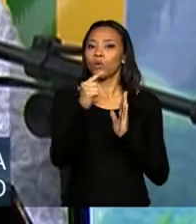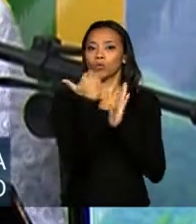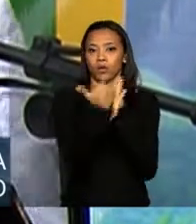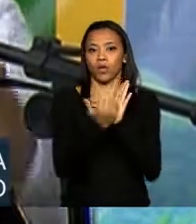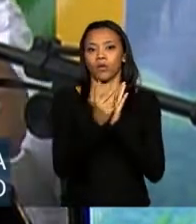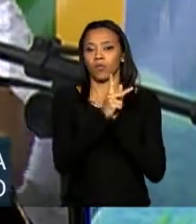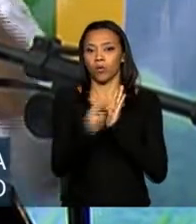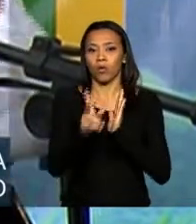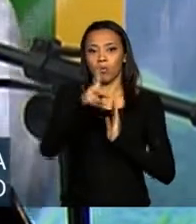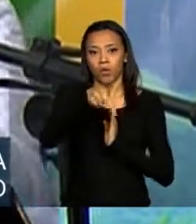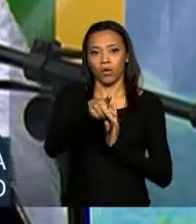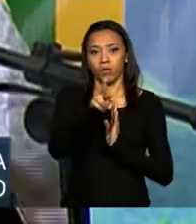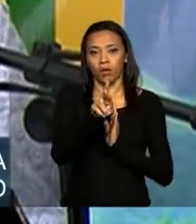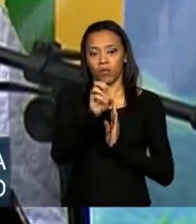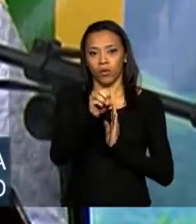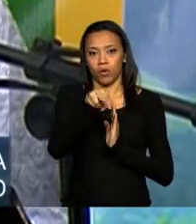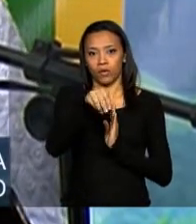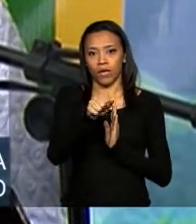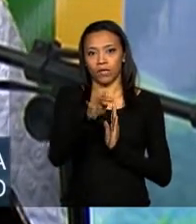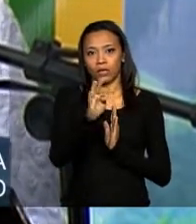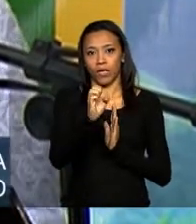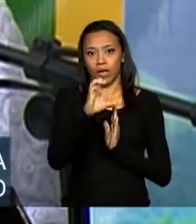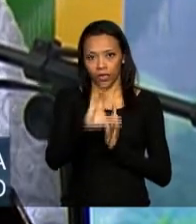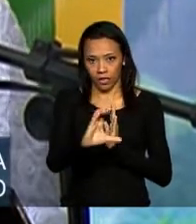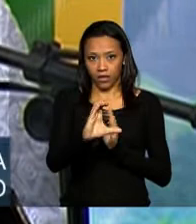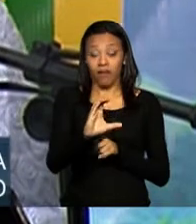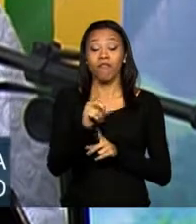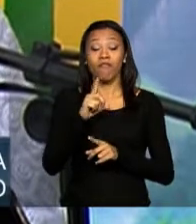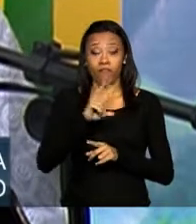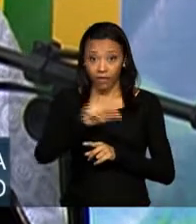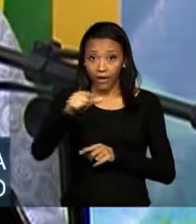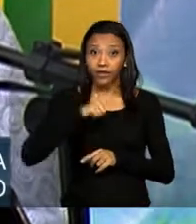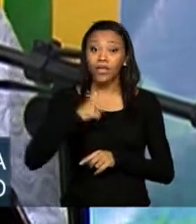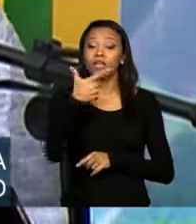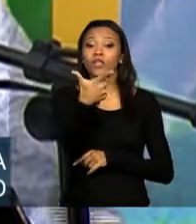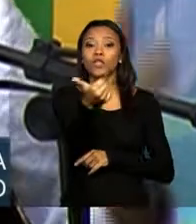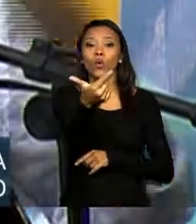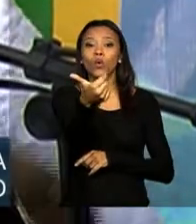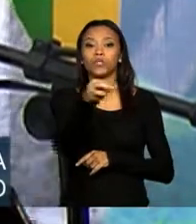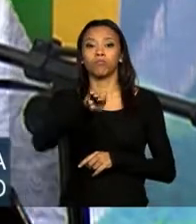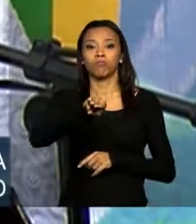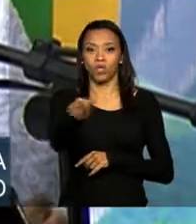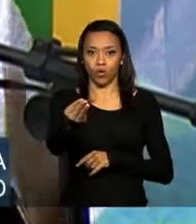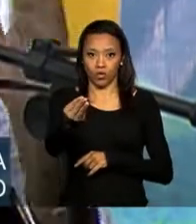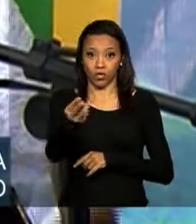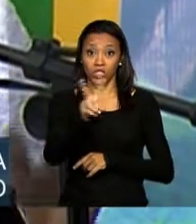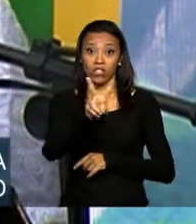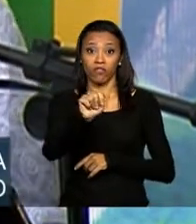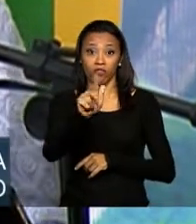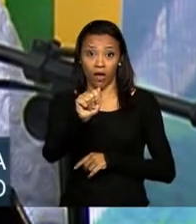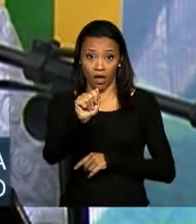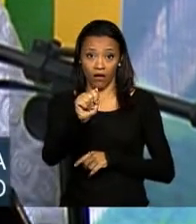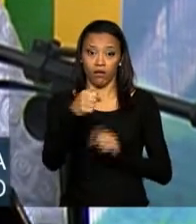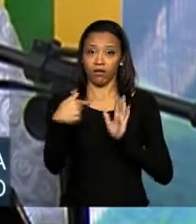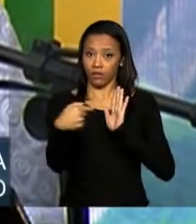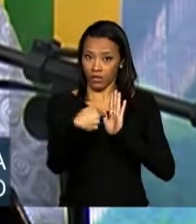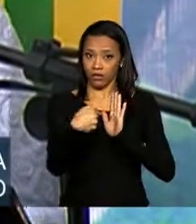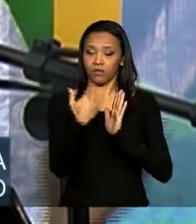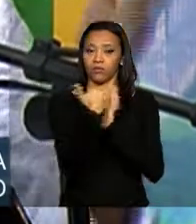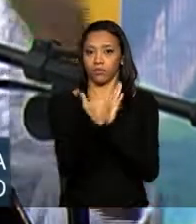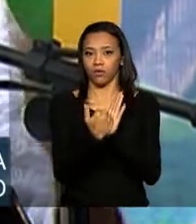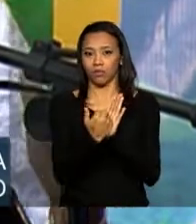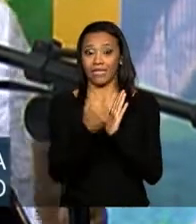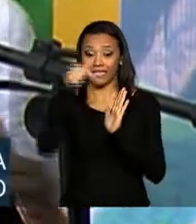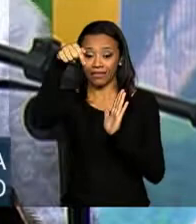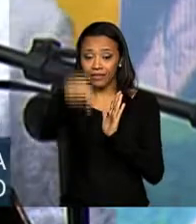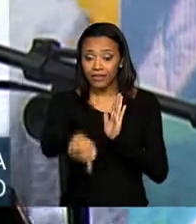olhar vai ter 12 milhões de vagas no Pronatec e daqui tem de sair